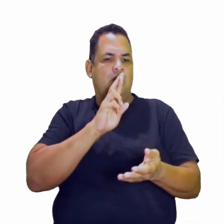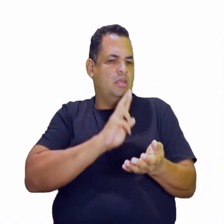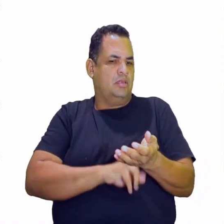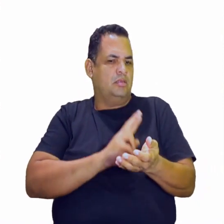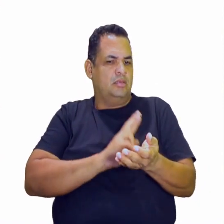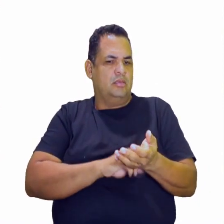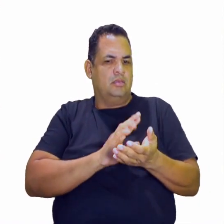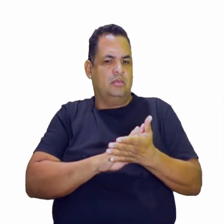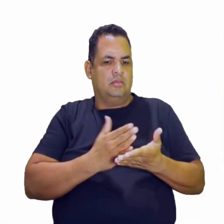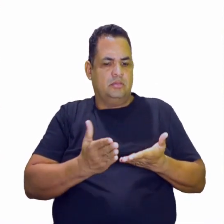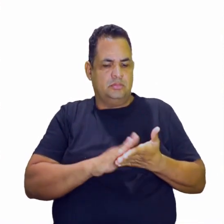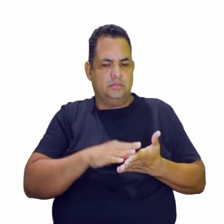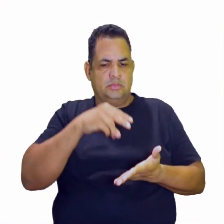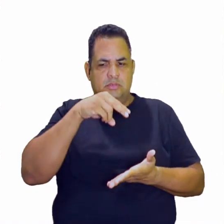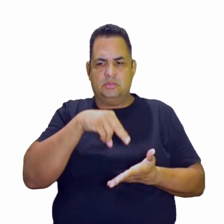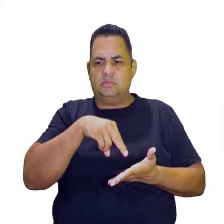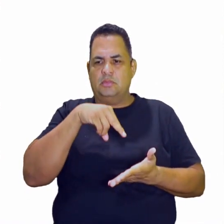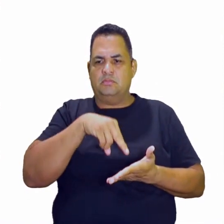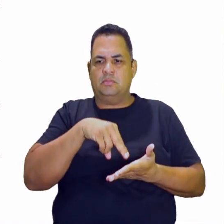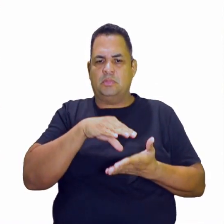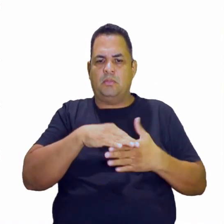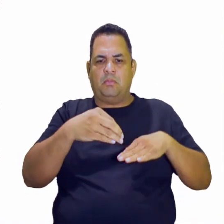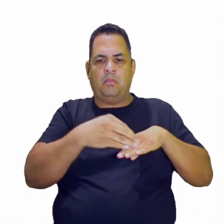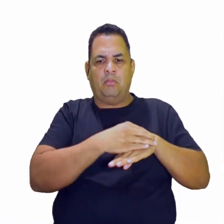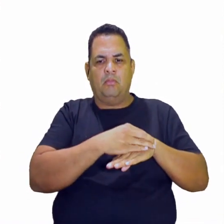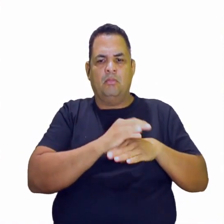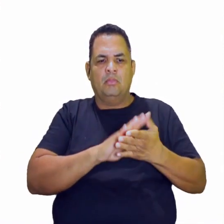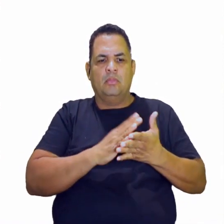ritmados pela sola dos sapatos,